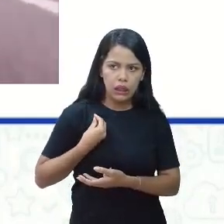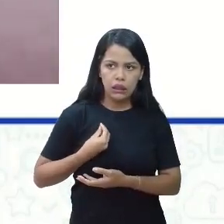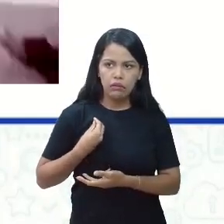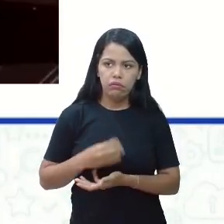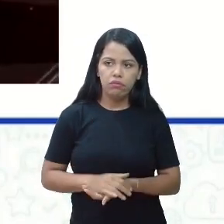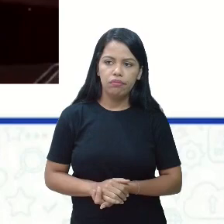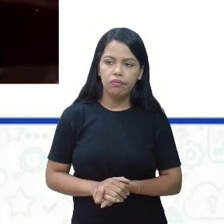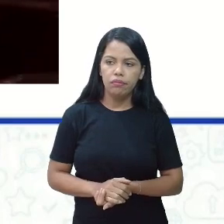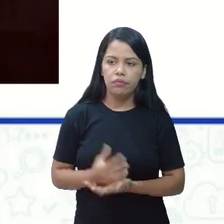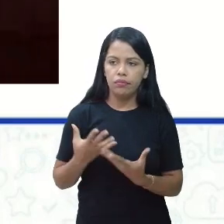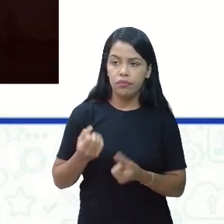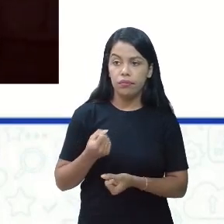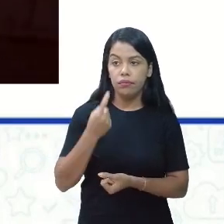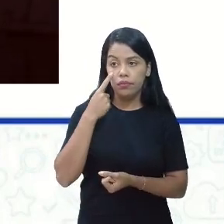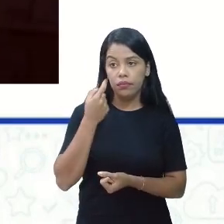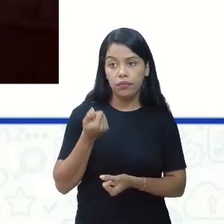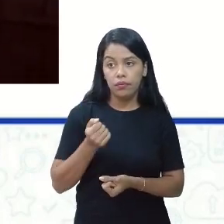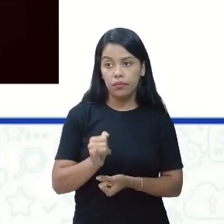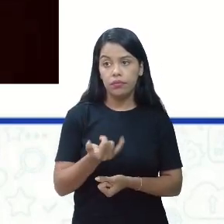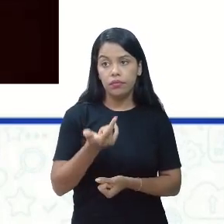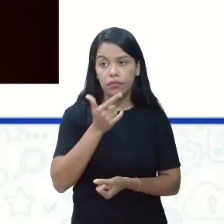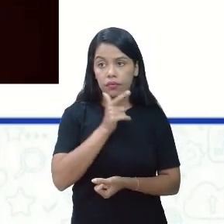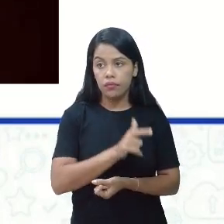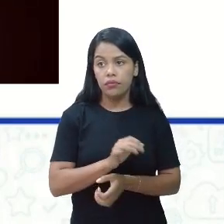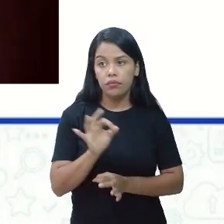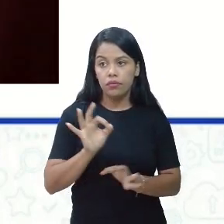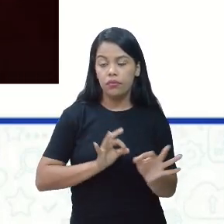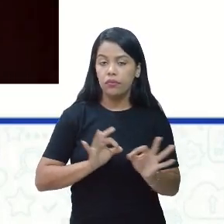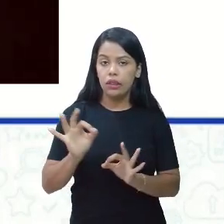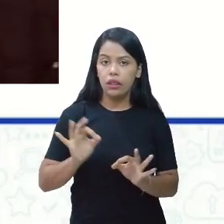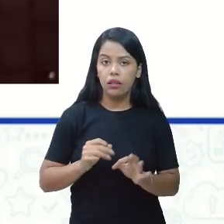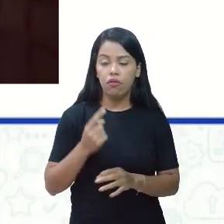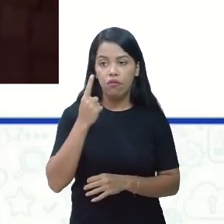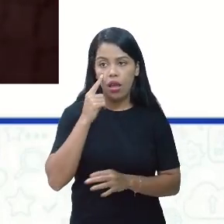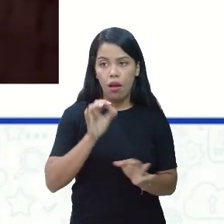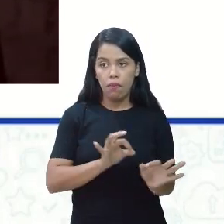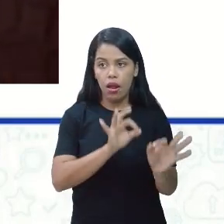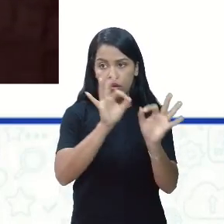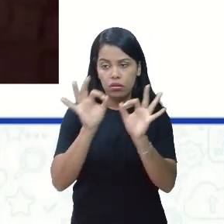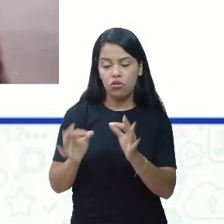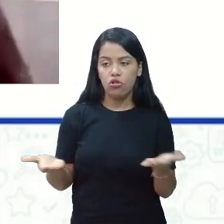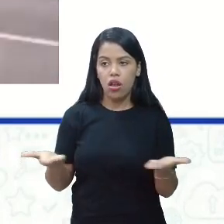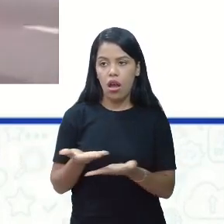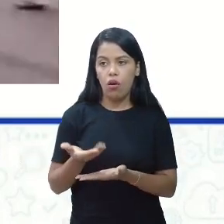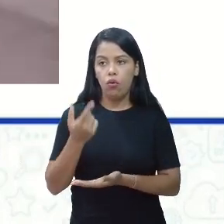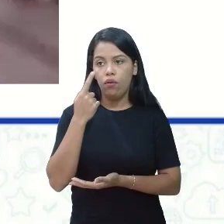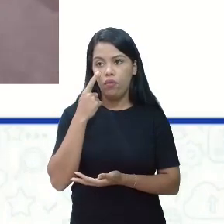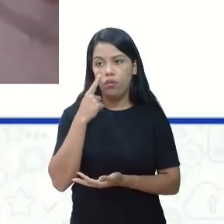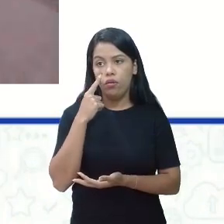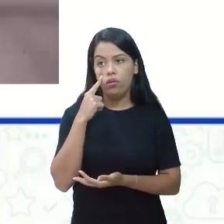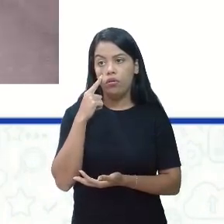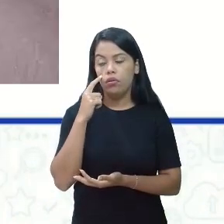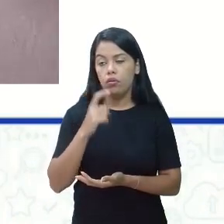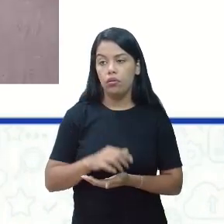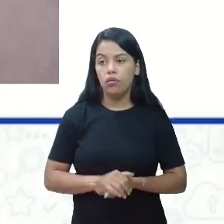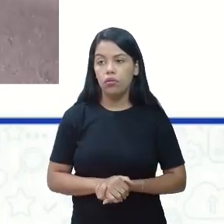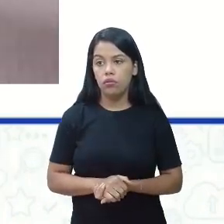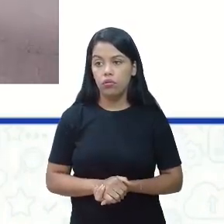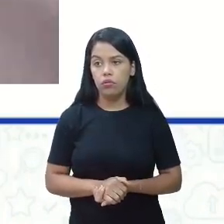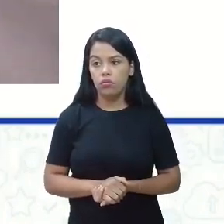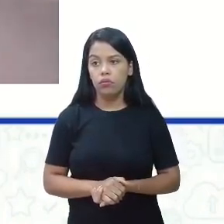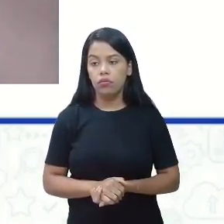Vamos ver se a gente consegue ouvir. É aqui o meu lugar, luto pela terra por toda a Urupa, Parelheiro, Zona Sul,